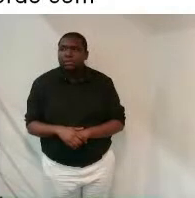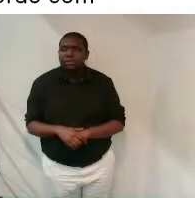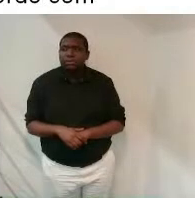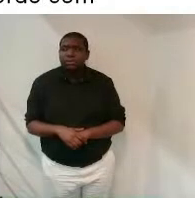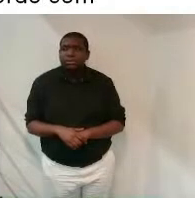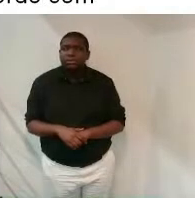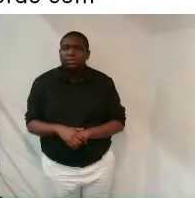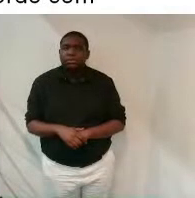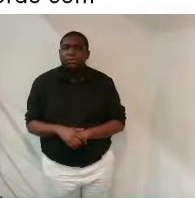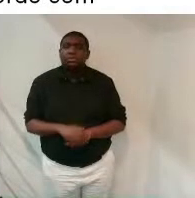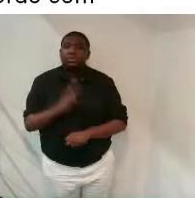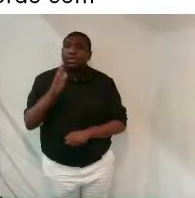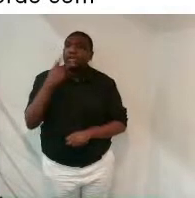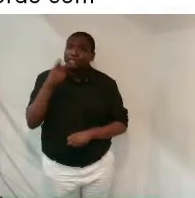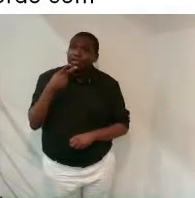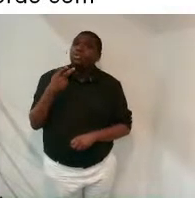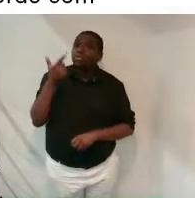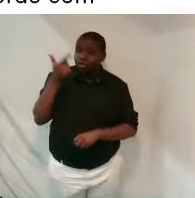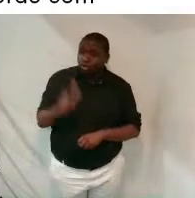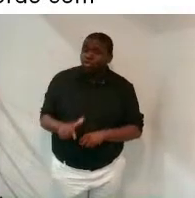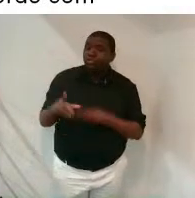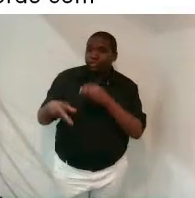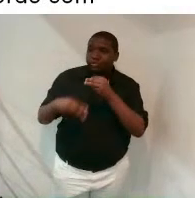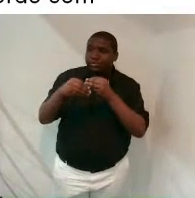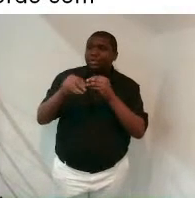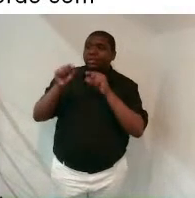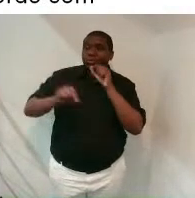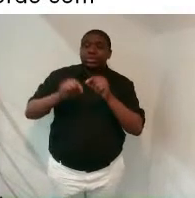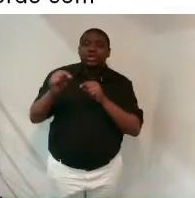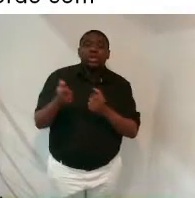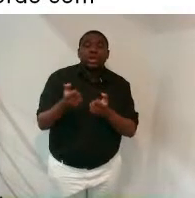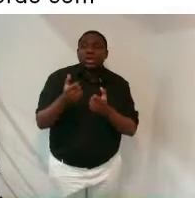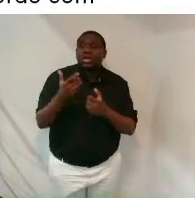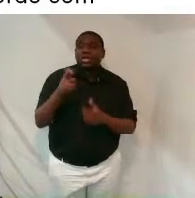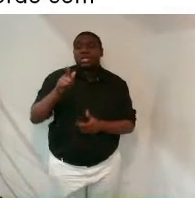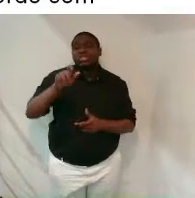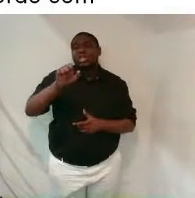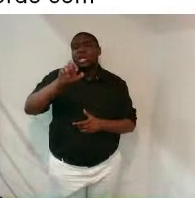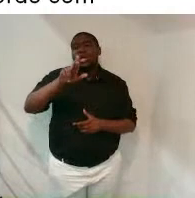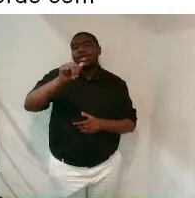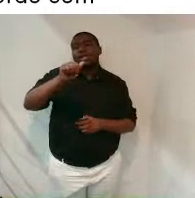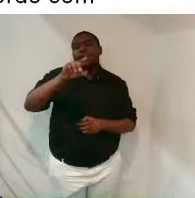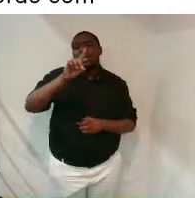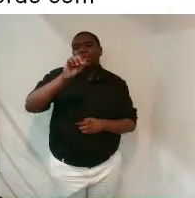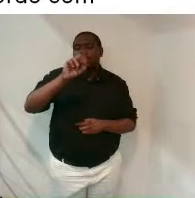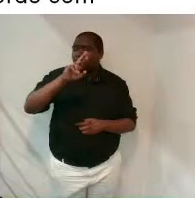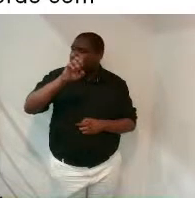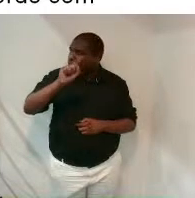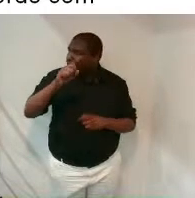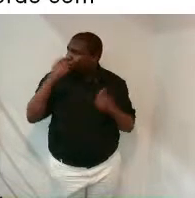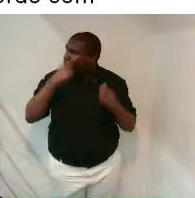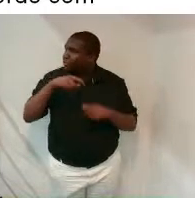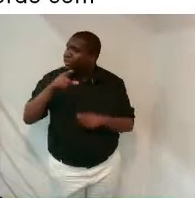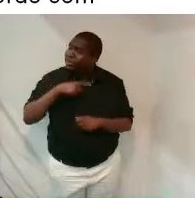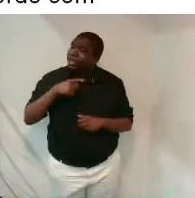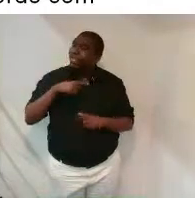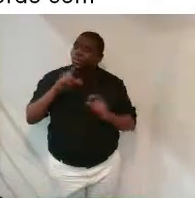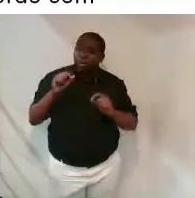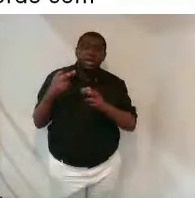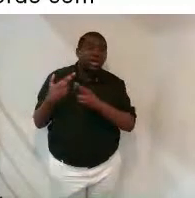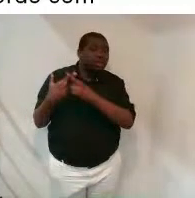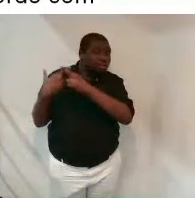que já foi dito aqui pelo Barreto anteriormente, a questão dos grandes geradores. Né, os grandes geradores têm um dever